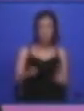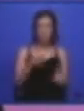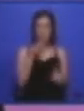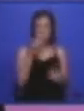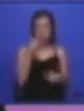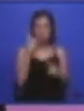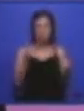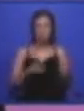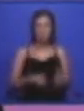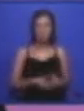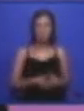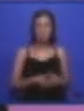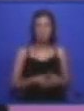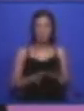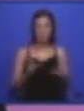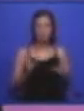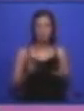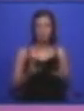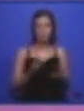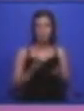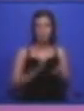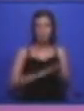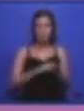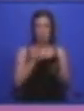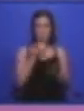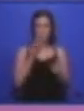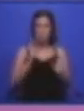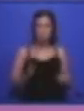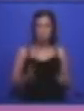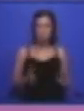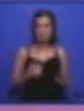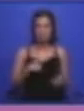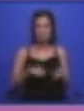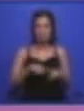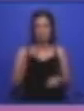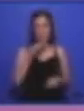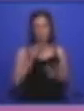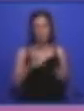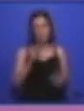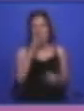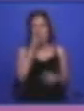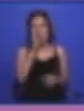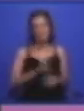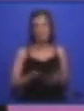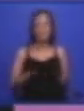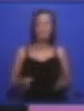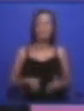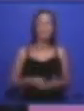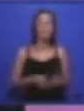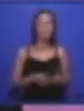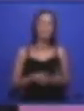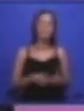aqui publicamente, que é para ficar logo comprometida. Porque se eu fugir à polícia, vocês... Sabe?